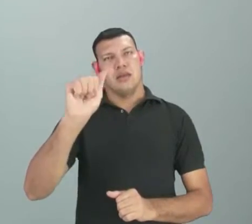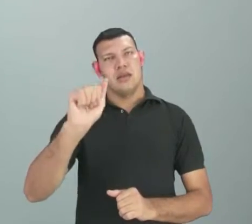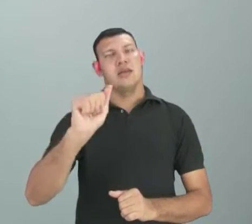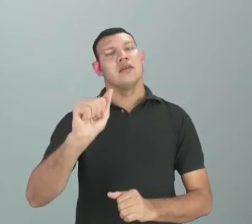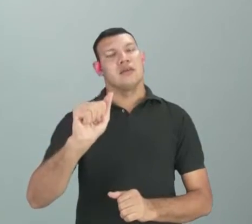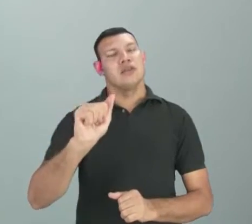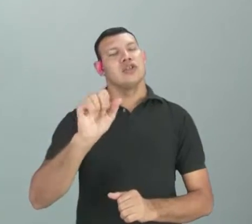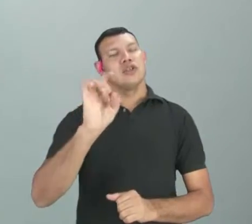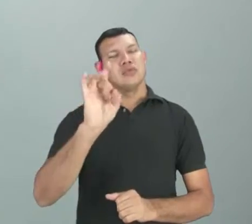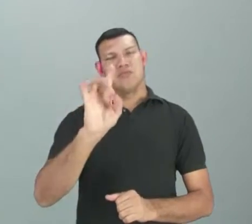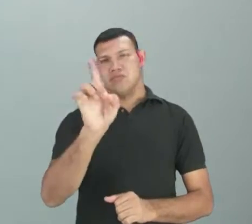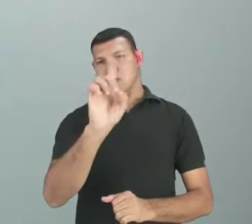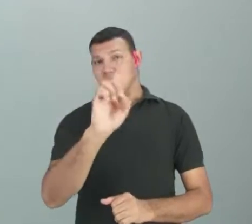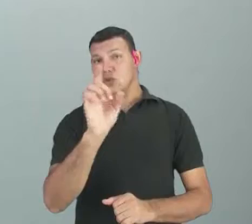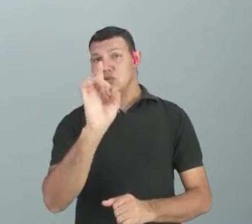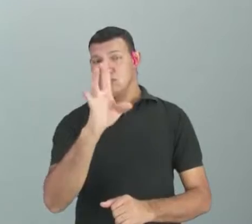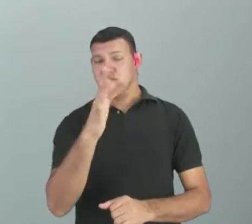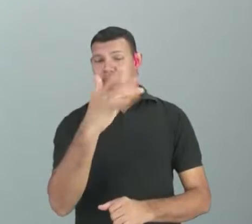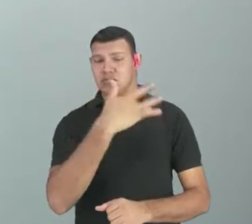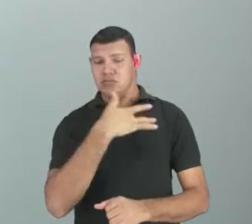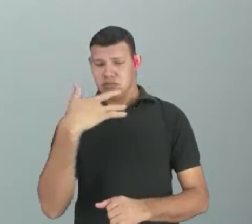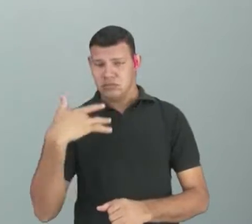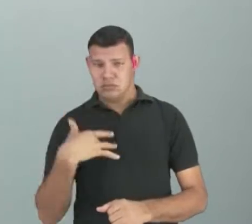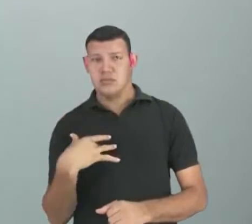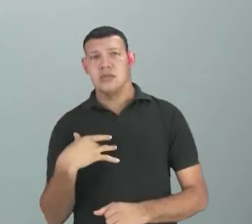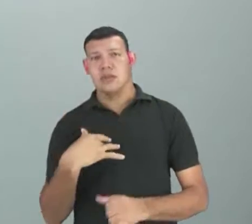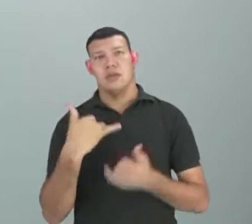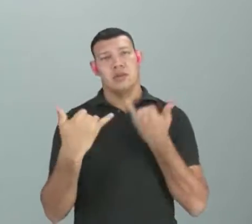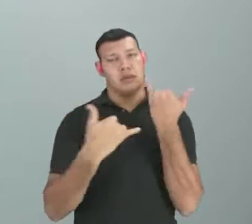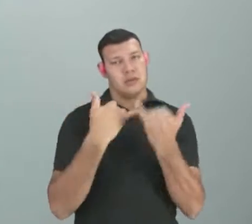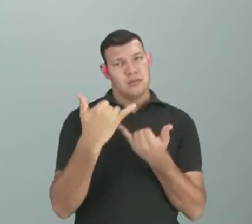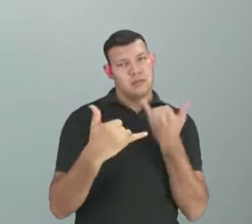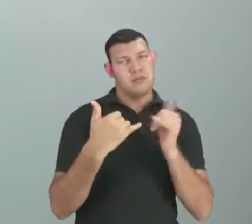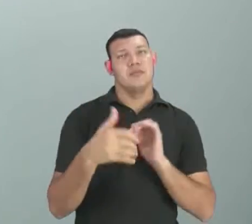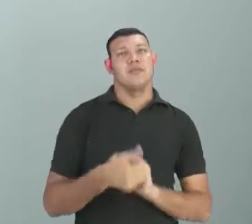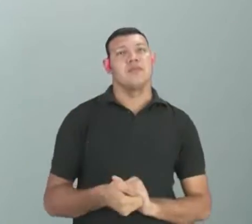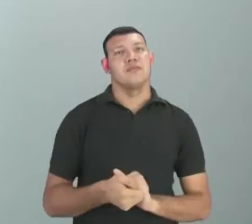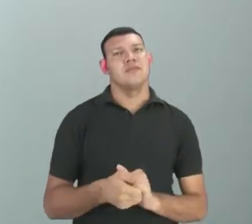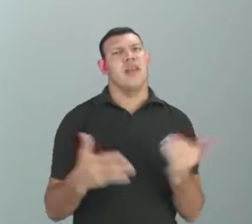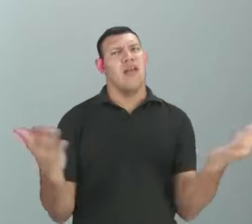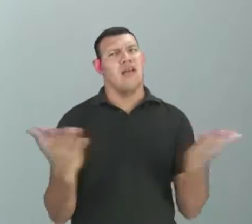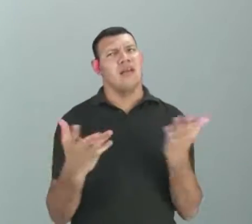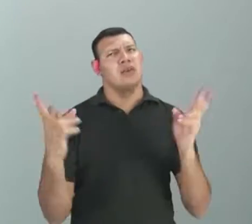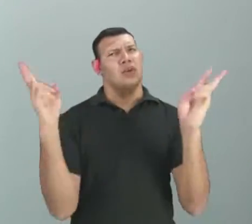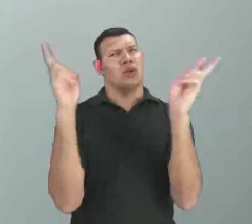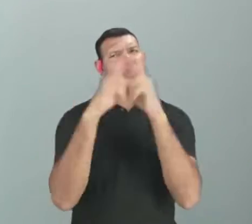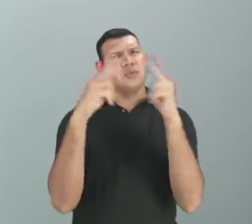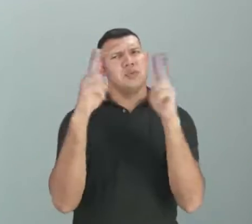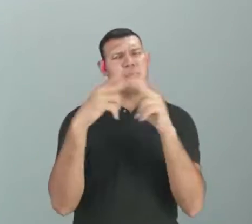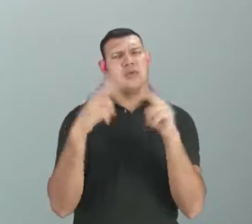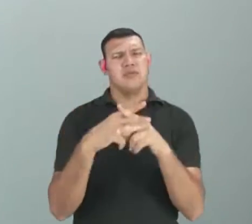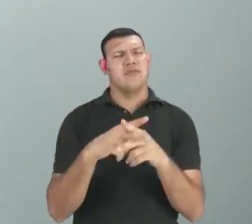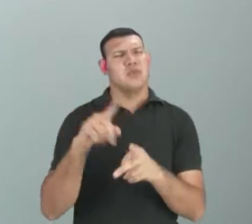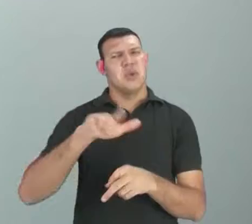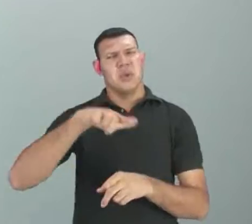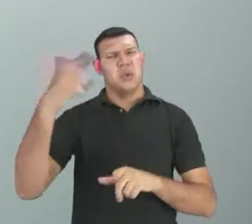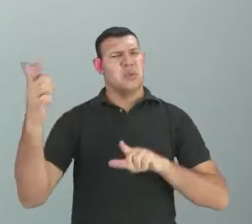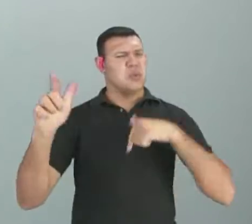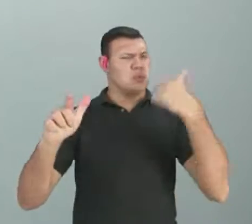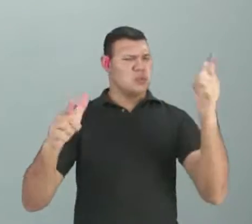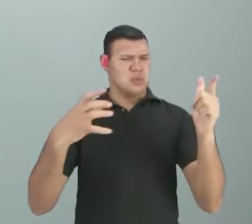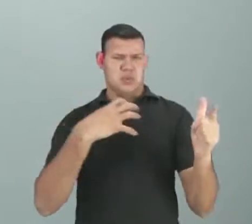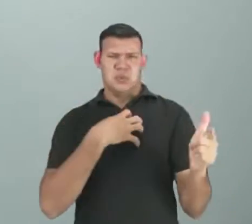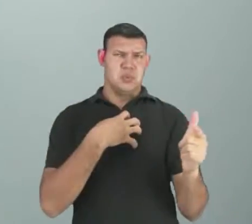de saúde ou como forma de lazer, e as lutas hoje, elas são muito utilizadas de outras formas a não